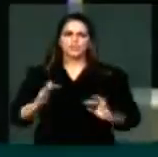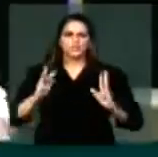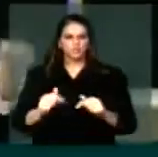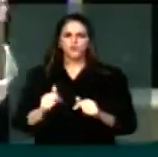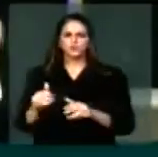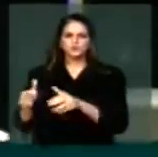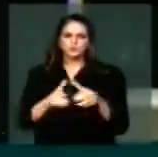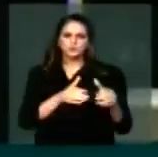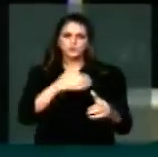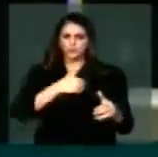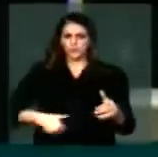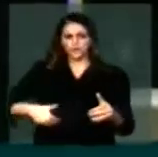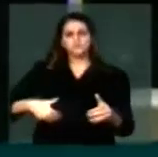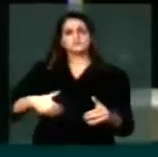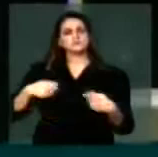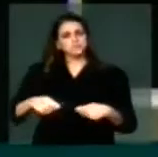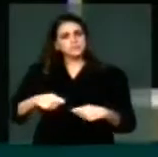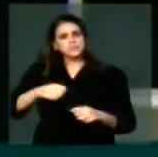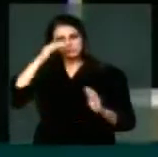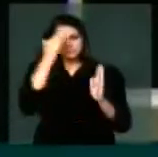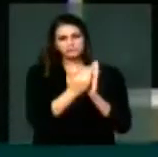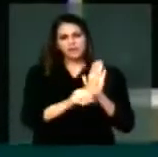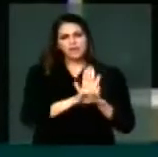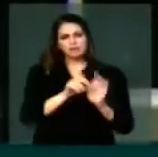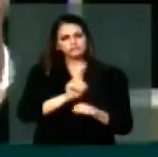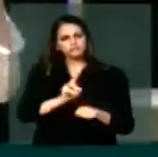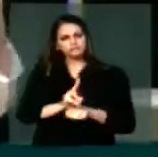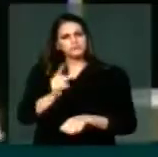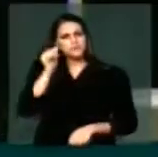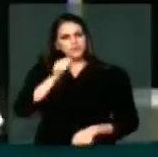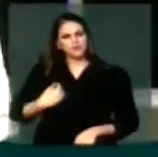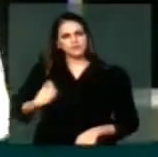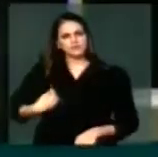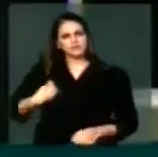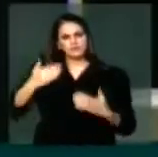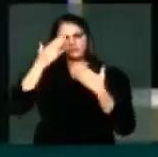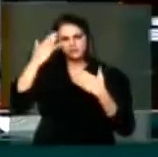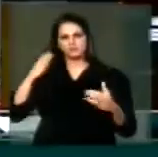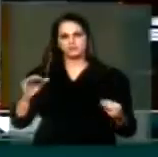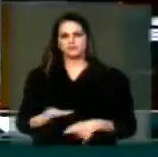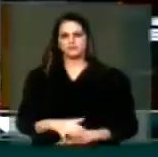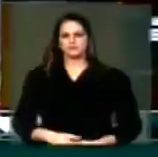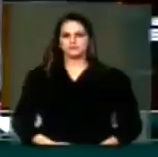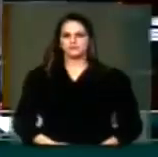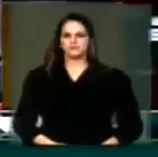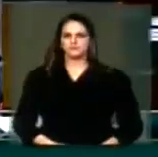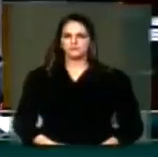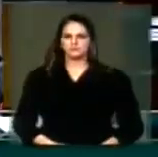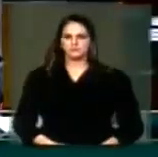todos os poderes que cumpram a lei, defendam e preservem a vida das mulheres. Muito obrigada, presidente. Nós vamos dar